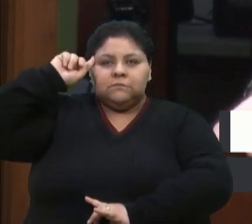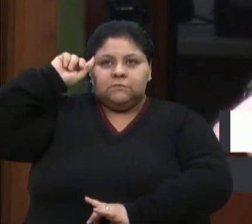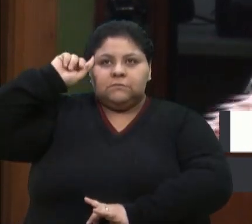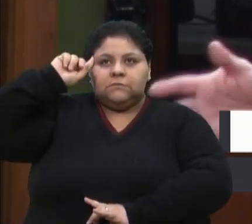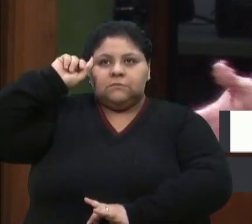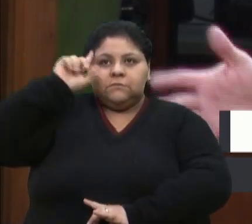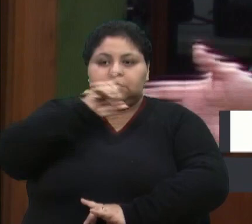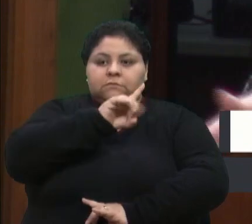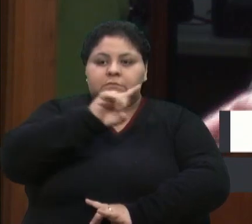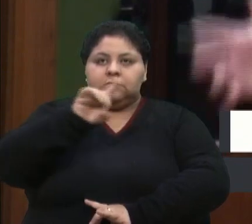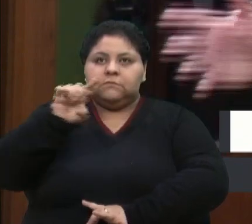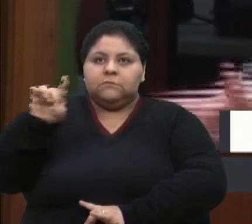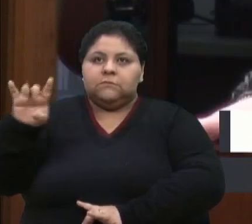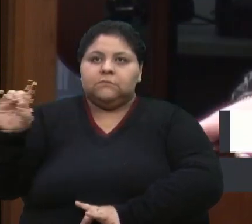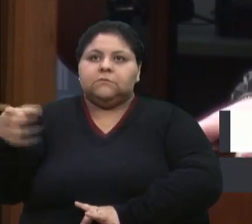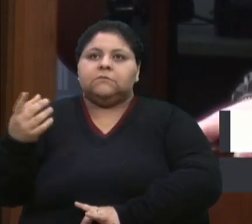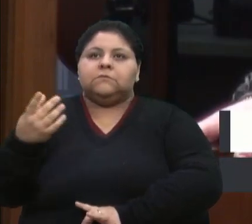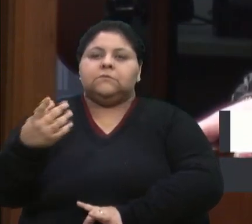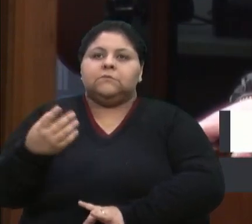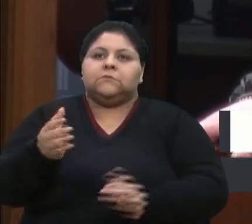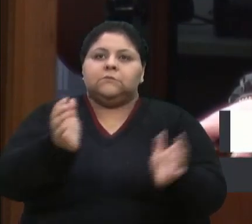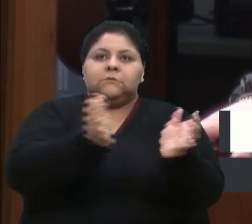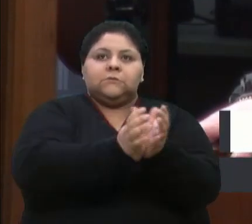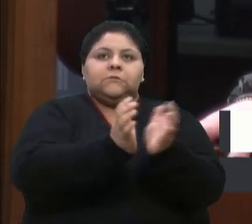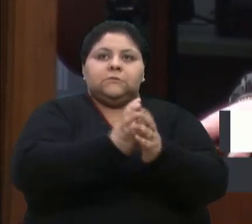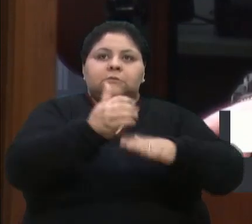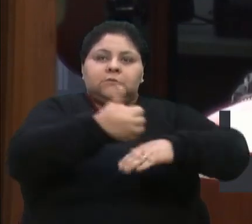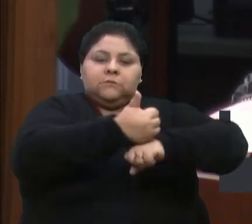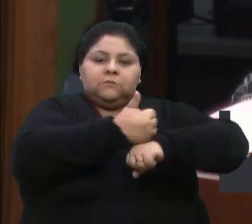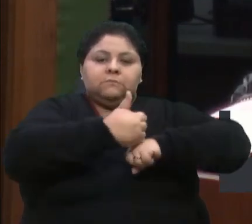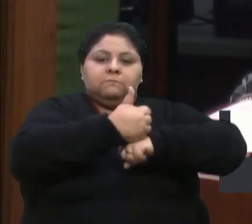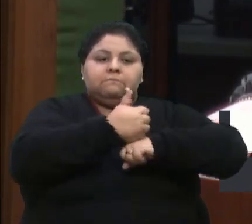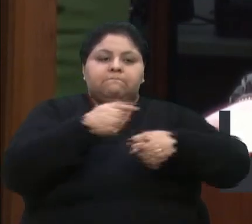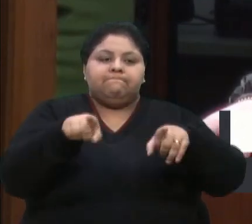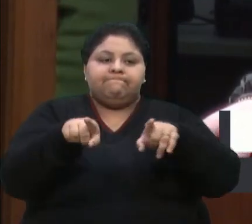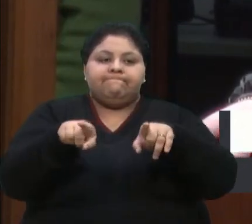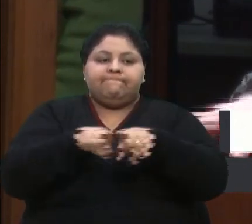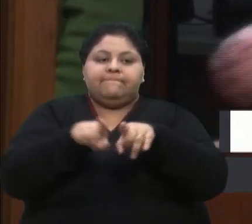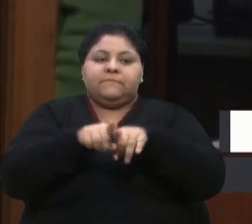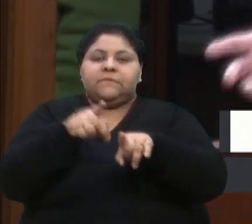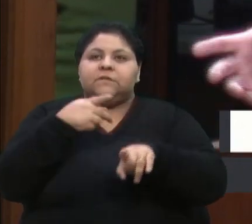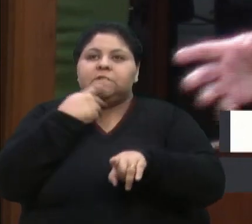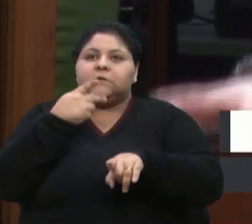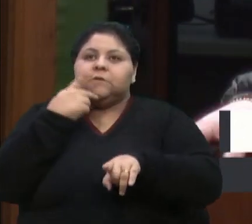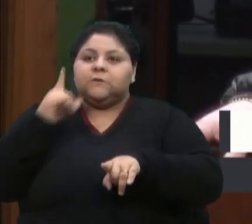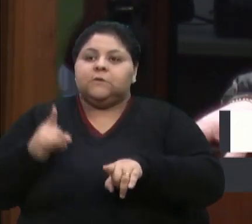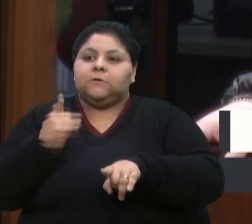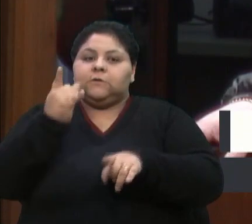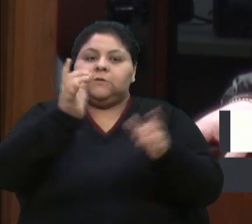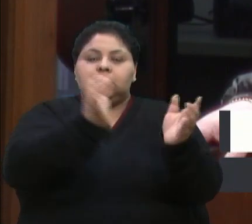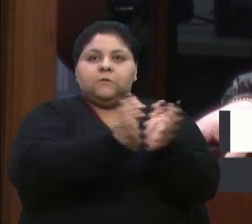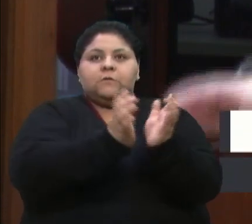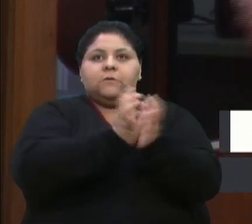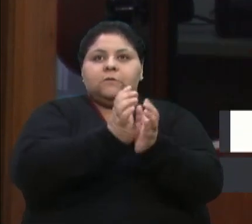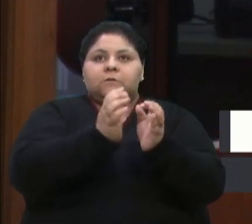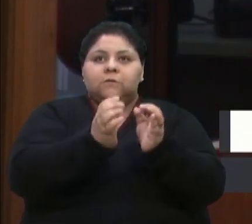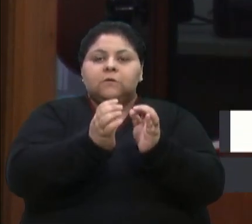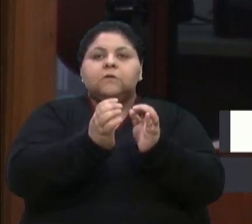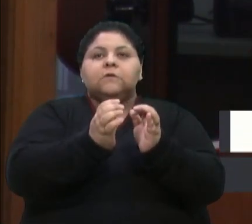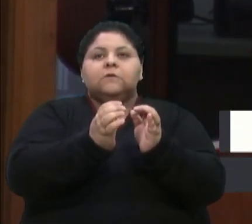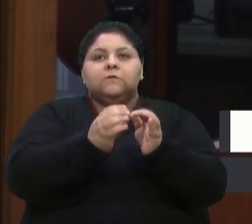mês, contando com uma equipe de profissionais, e aqui também quero ressaltar que com a última turma, com o acréscimo de guardas municipais,